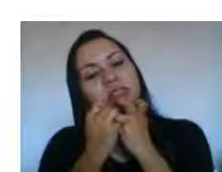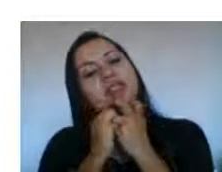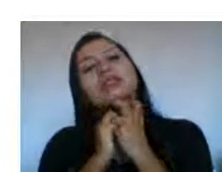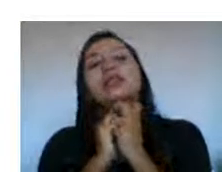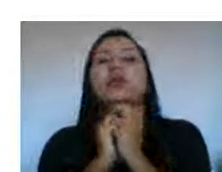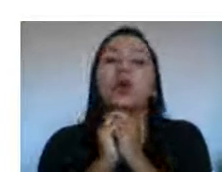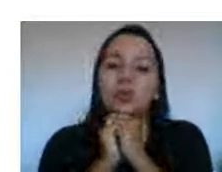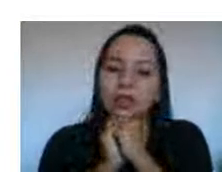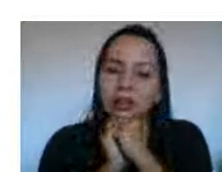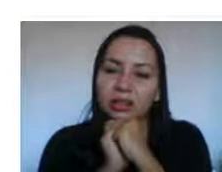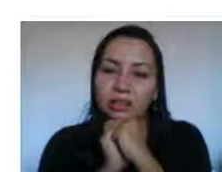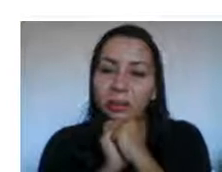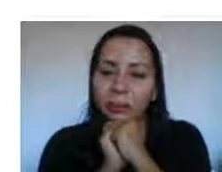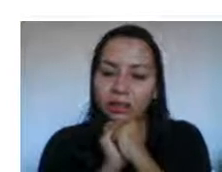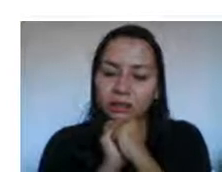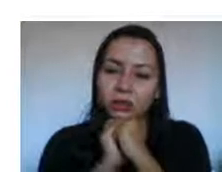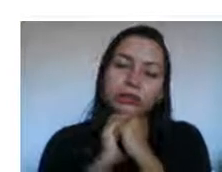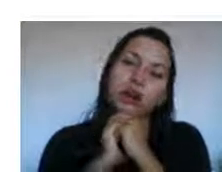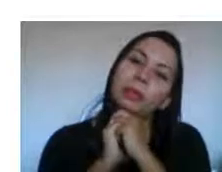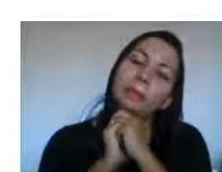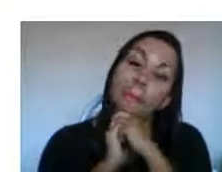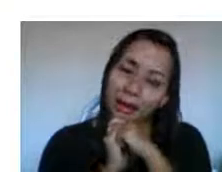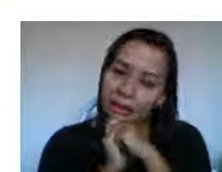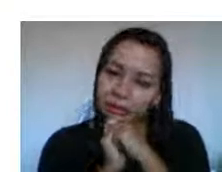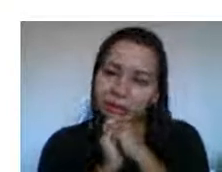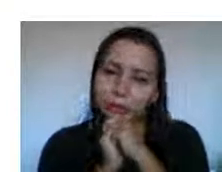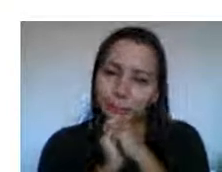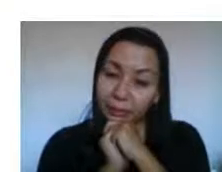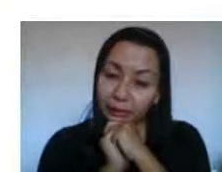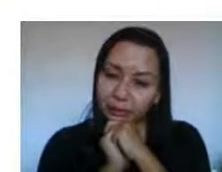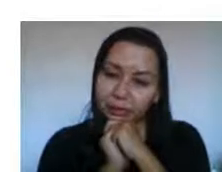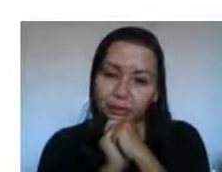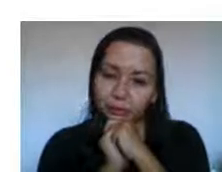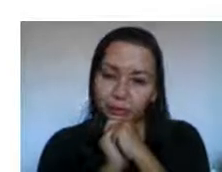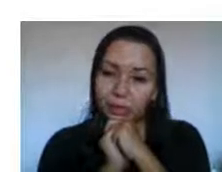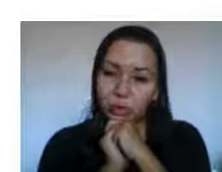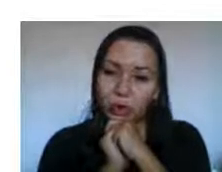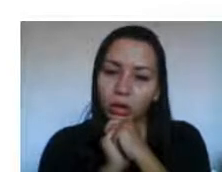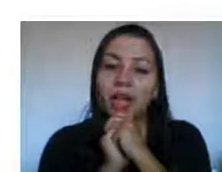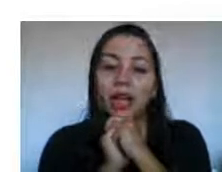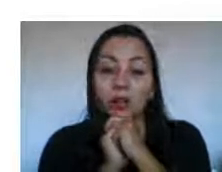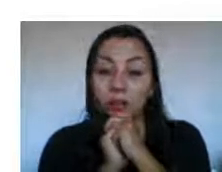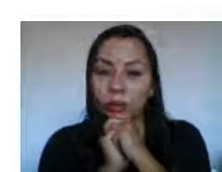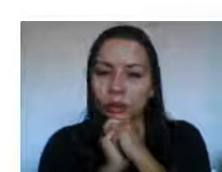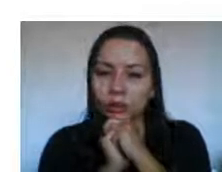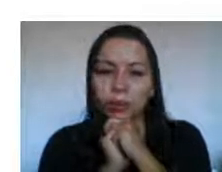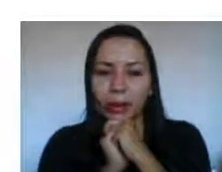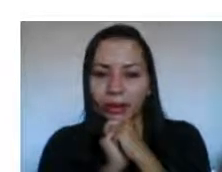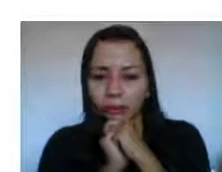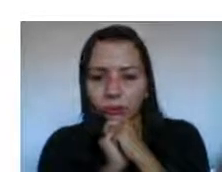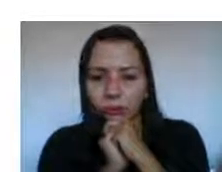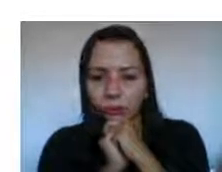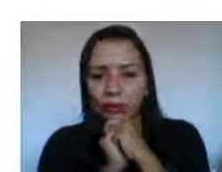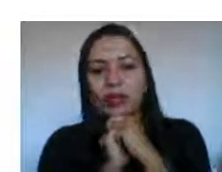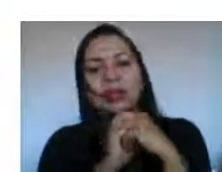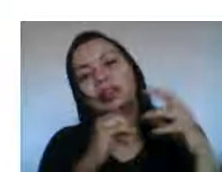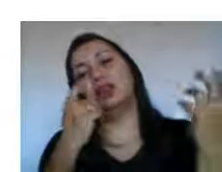Mas, com certeza também, de forma bem, bem menor, causando menos